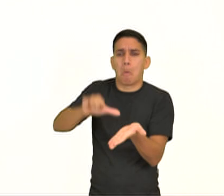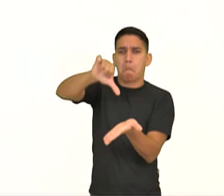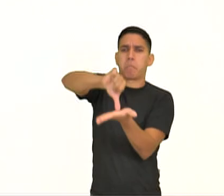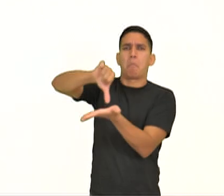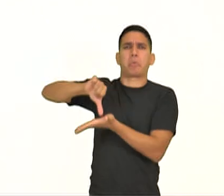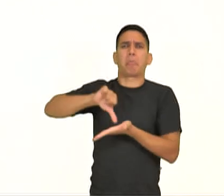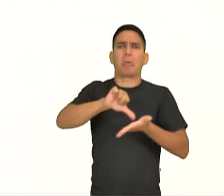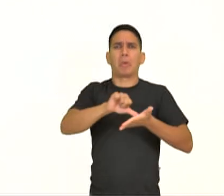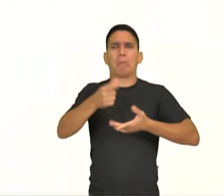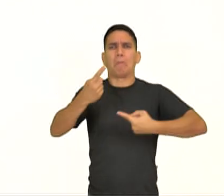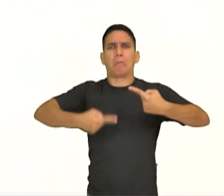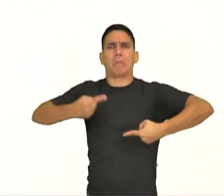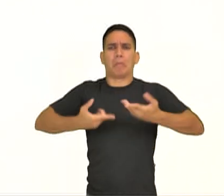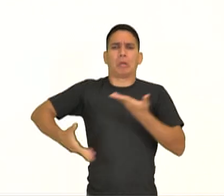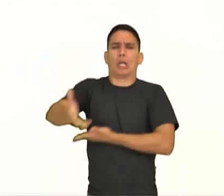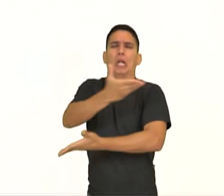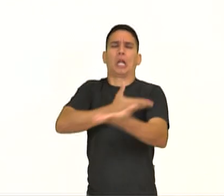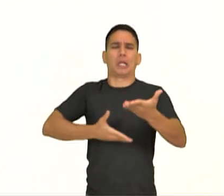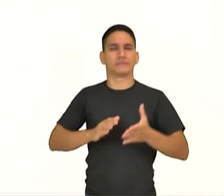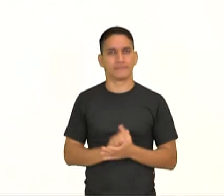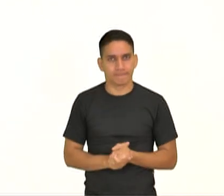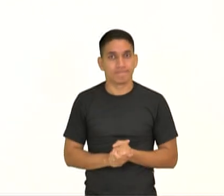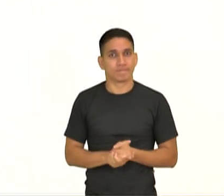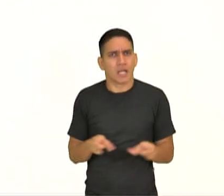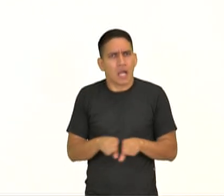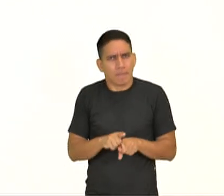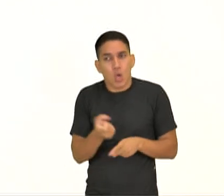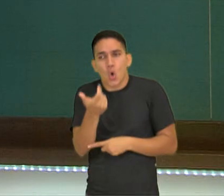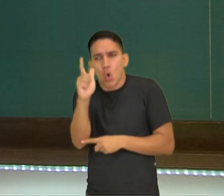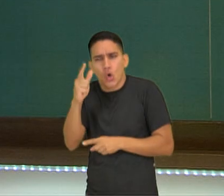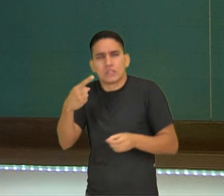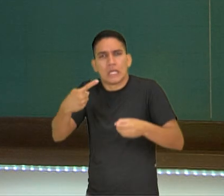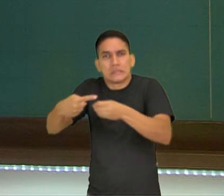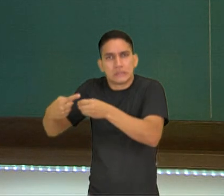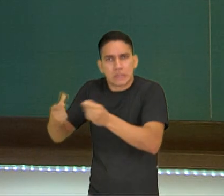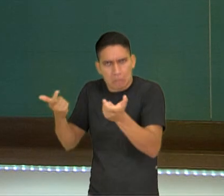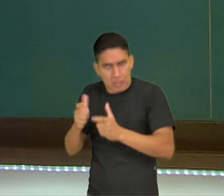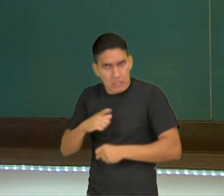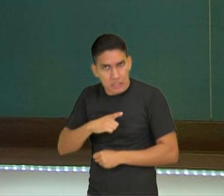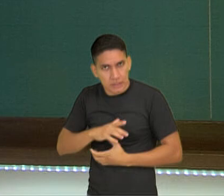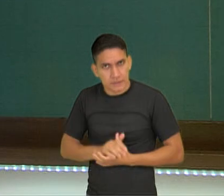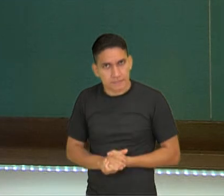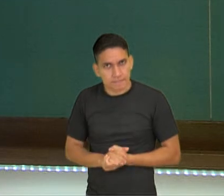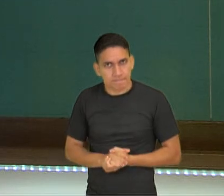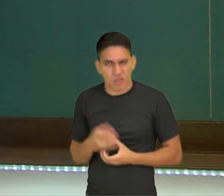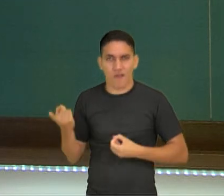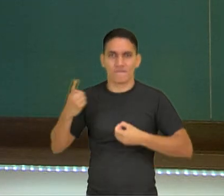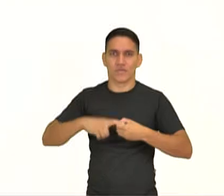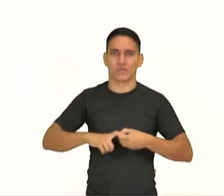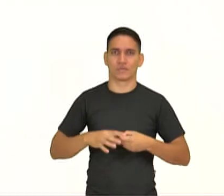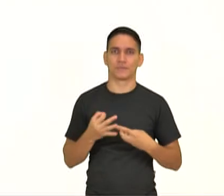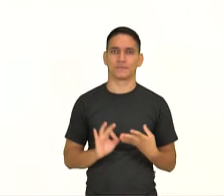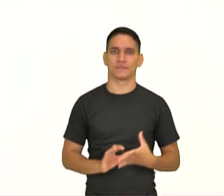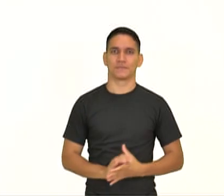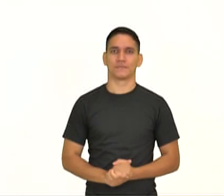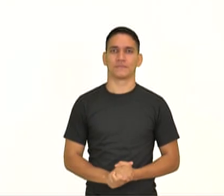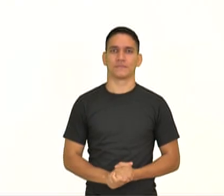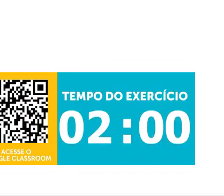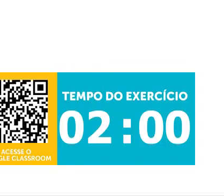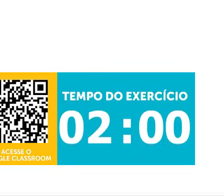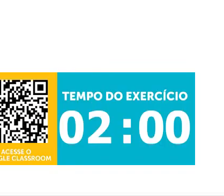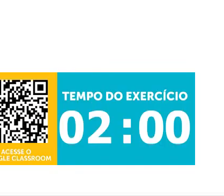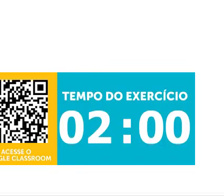cosmopolítico movimentado. Havia também cidades menores, como vilas? Daqui a pouquinho nós voltamos.